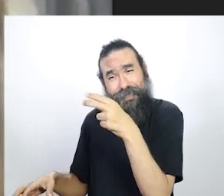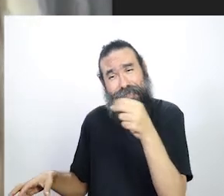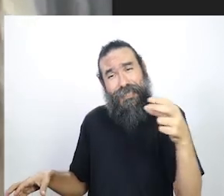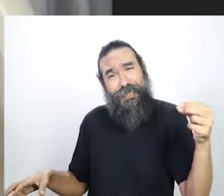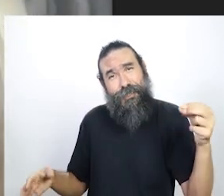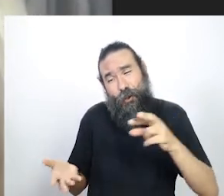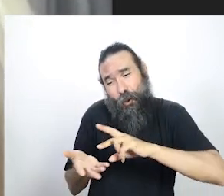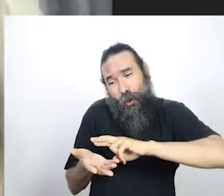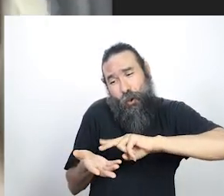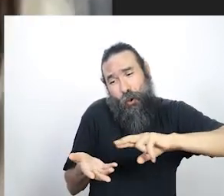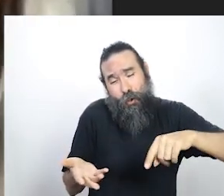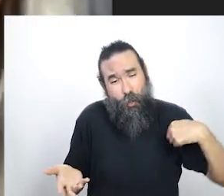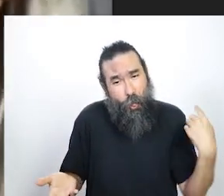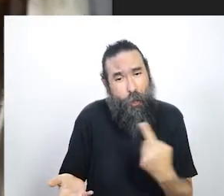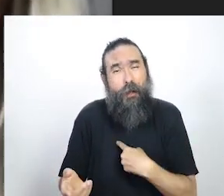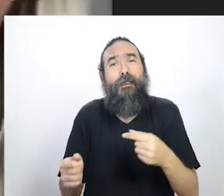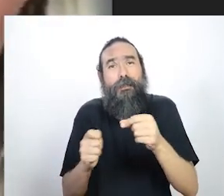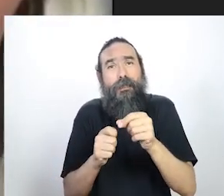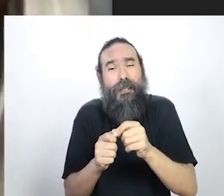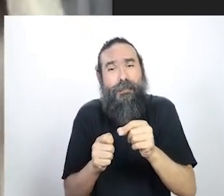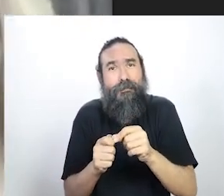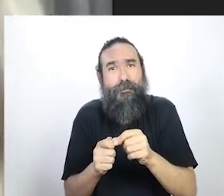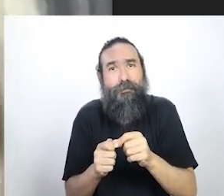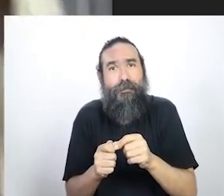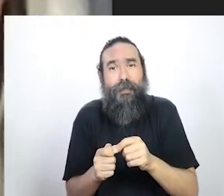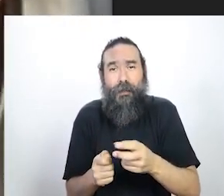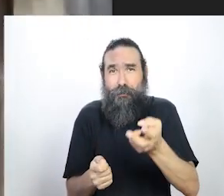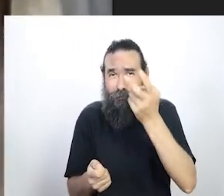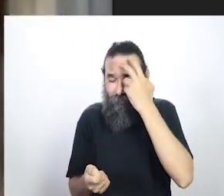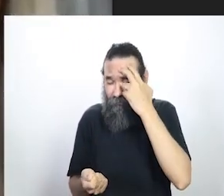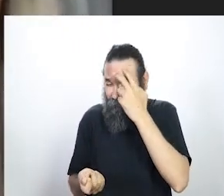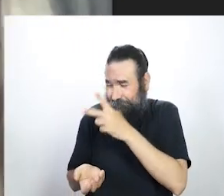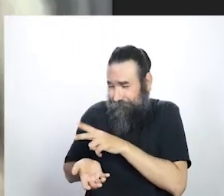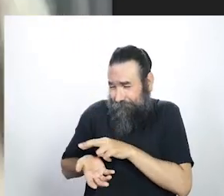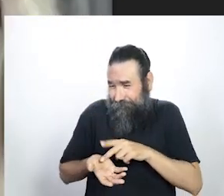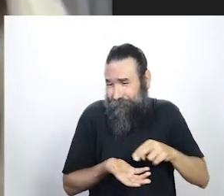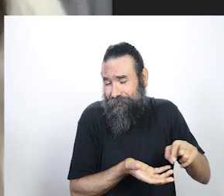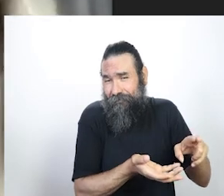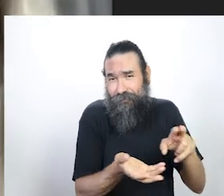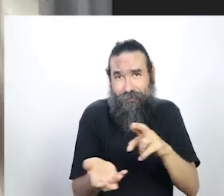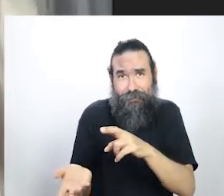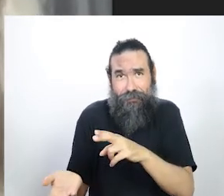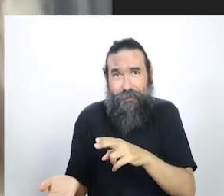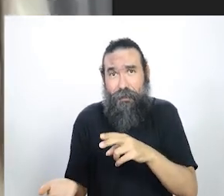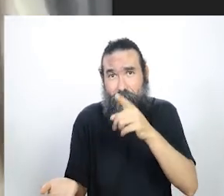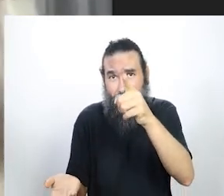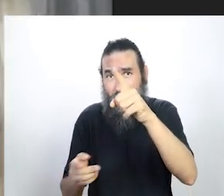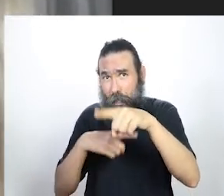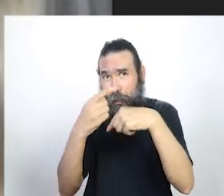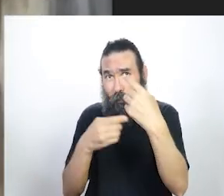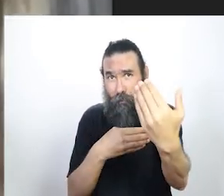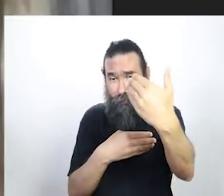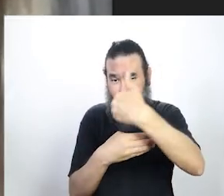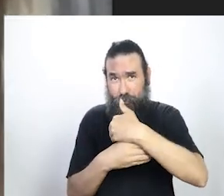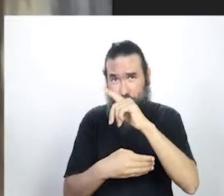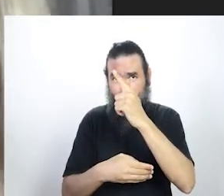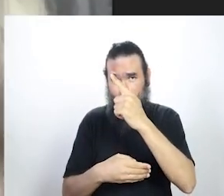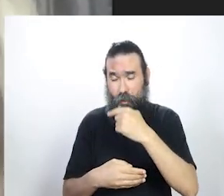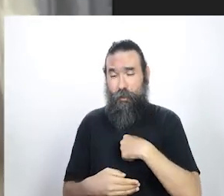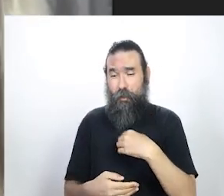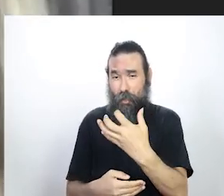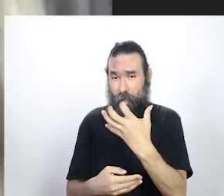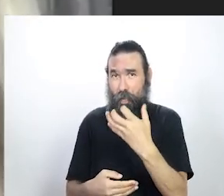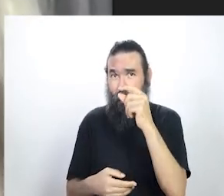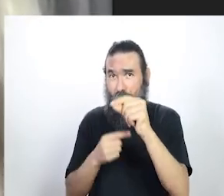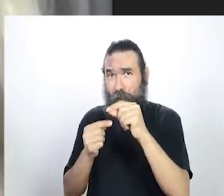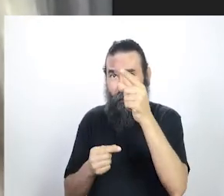de 700 ações por ano, porque é um espaço, quem conhece sabe, é um caldeirão de cultura também, viu, Marise? Quando você estiver em Goiânia, eu